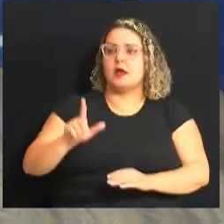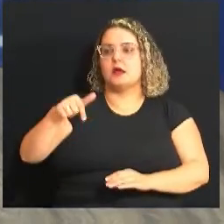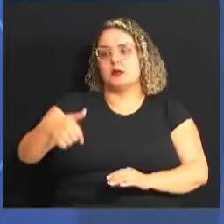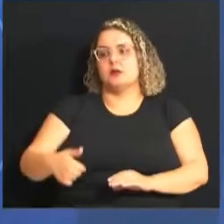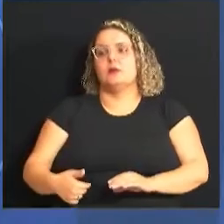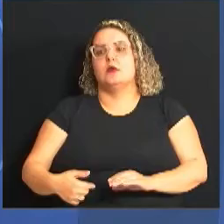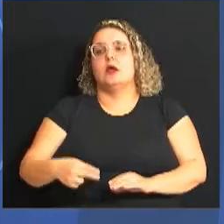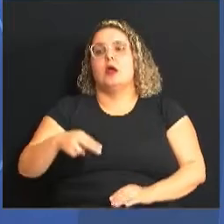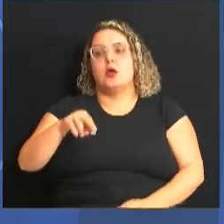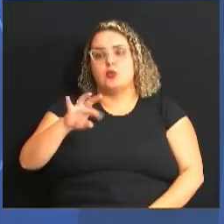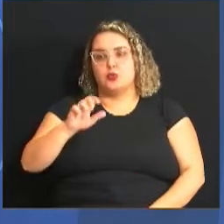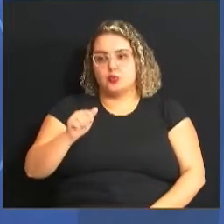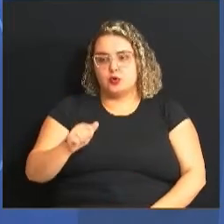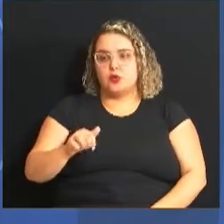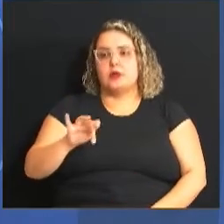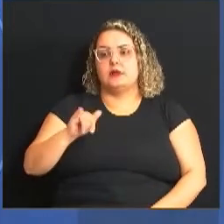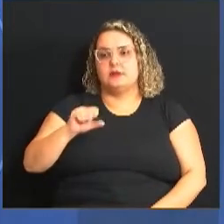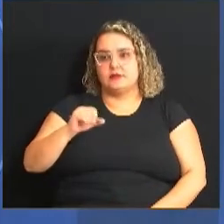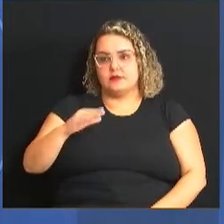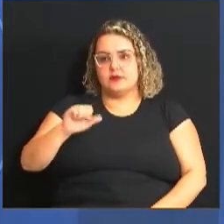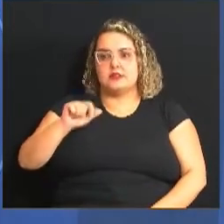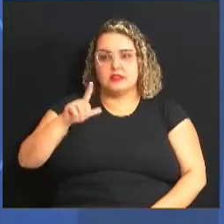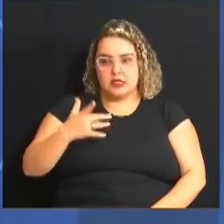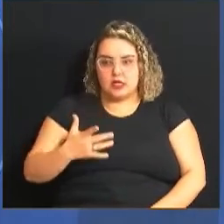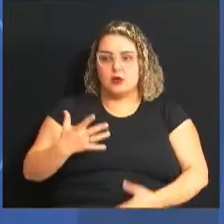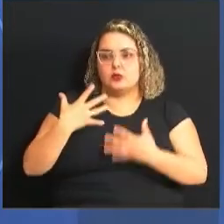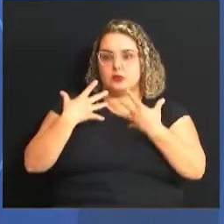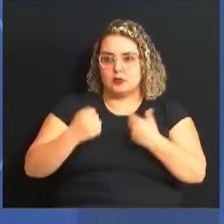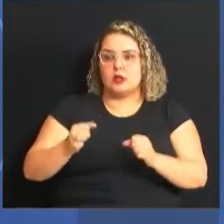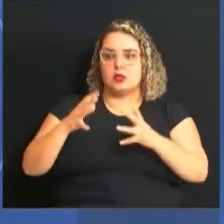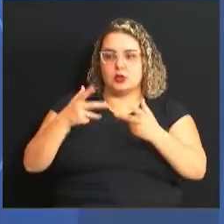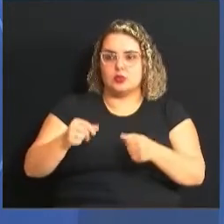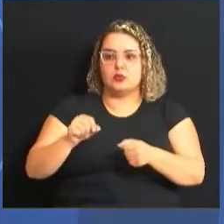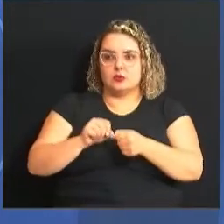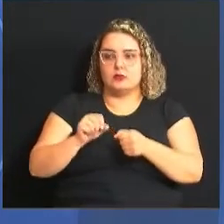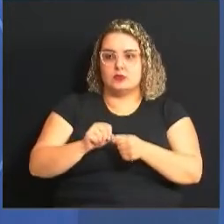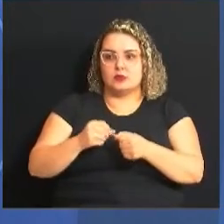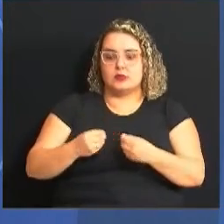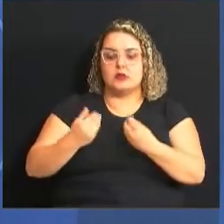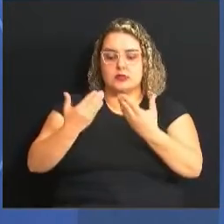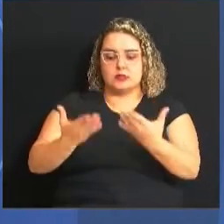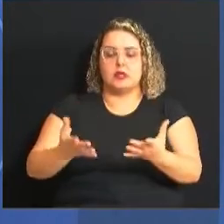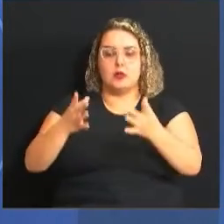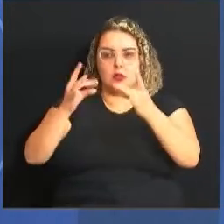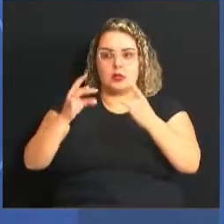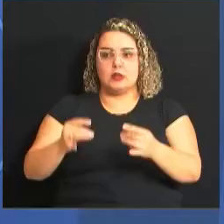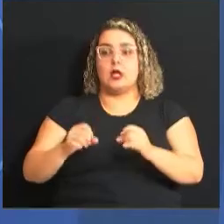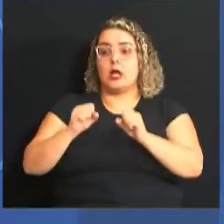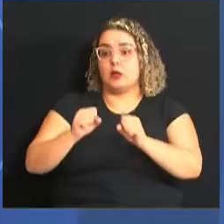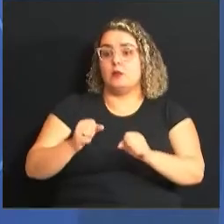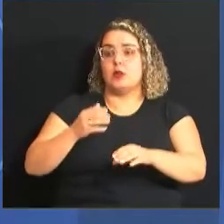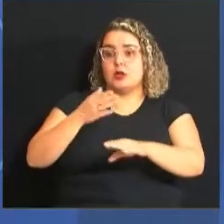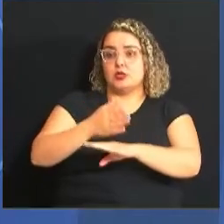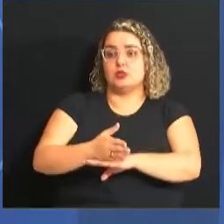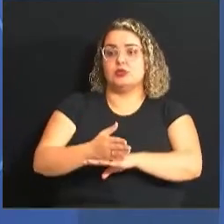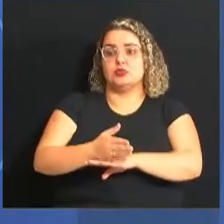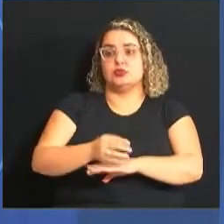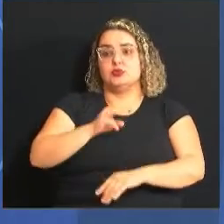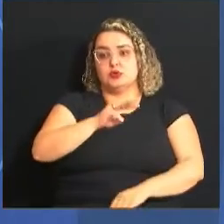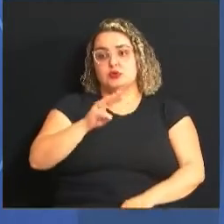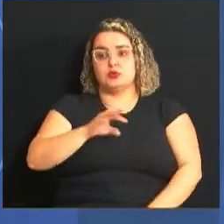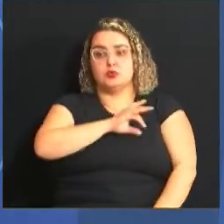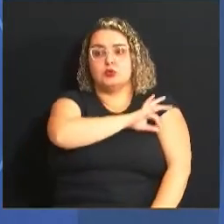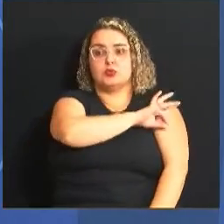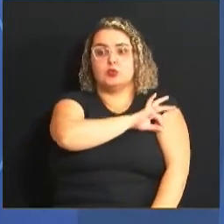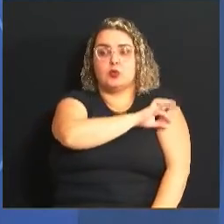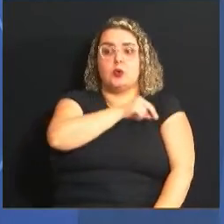fiscal dessa apresentação, desse recebimento, porque tudo tem que fazer a prestação de contas, e você pode acessar através do site da prefeitura